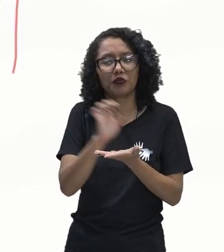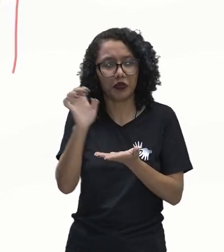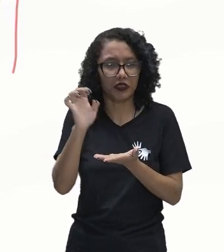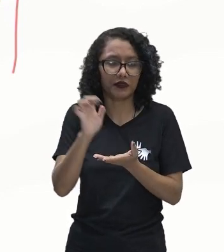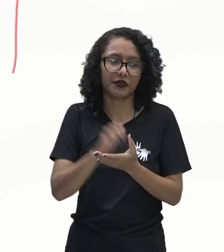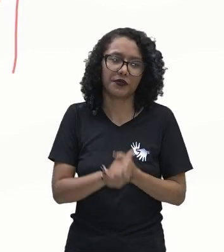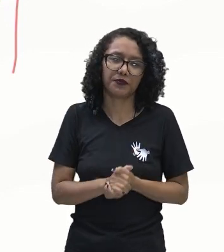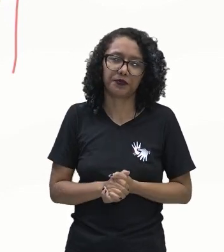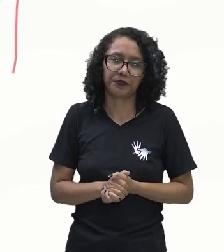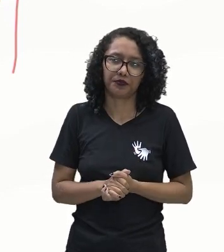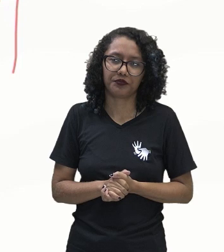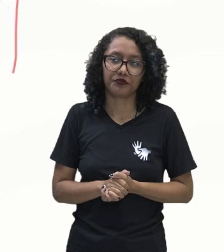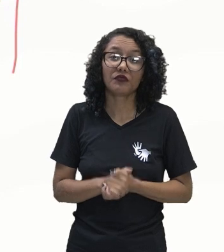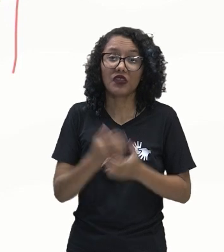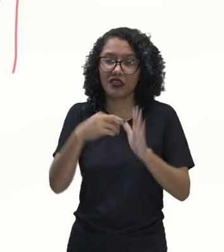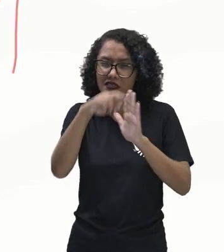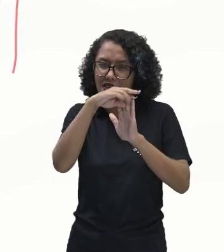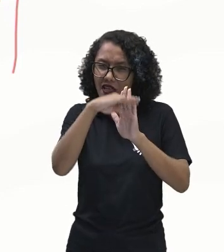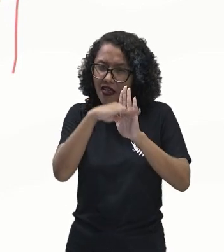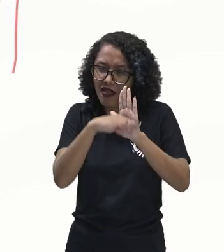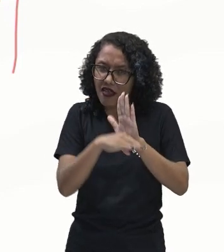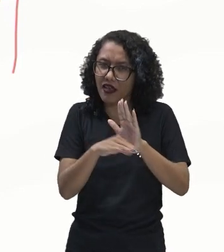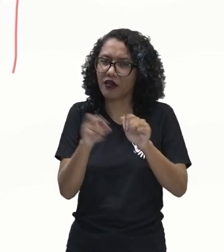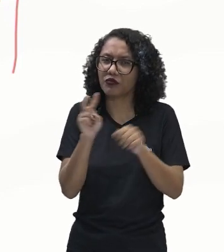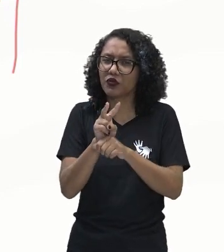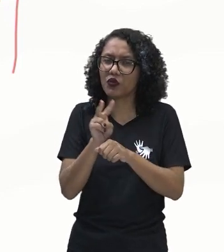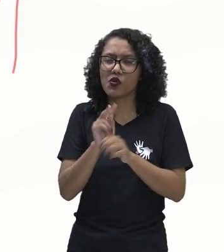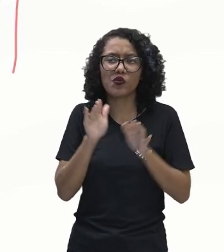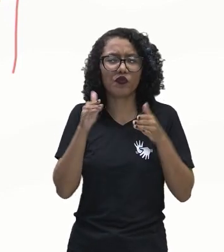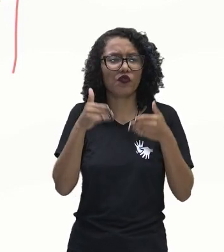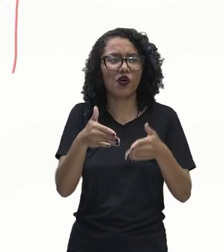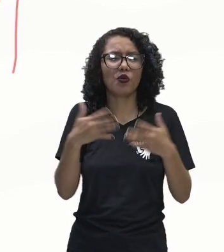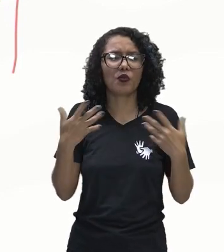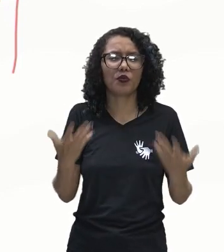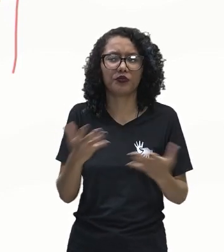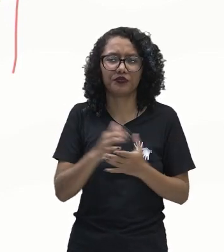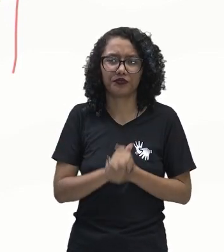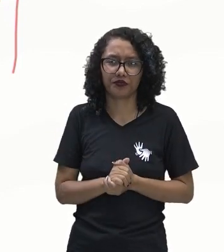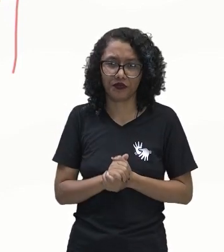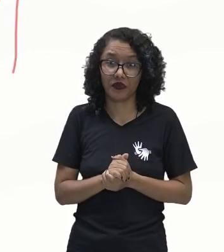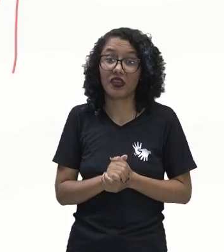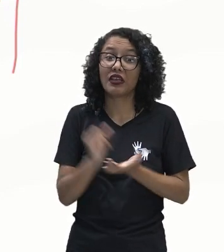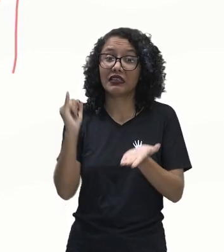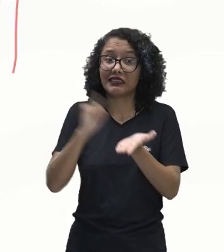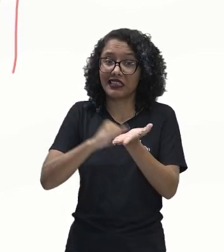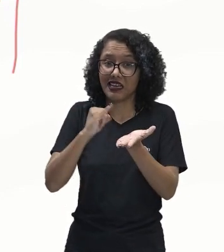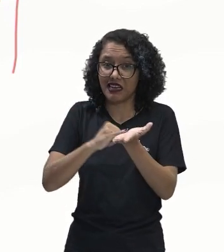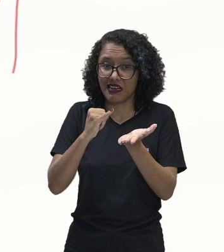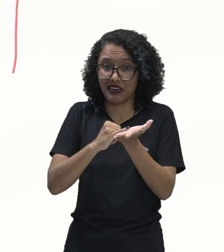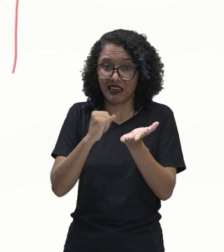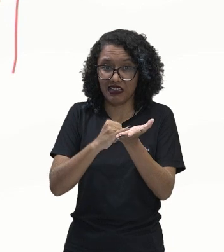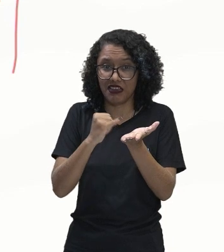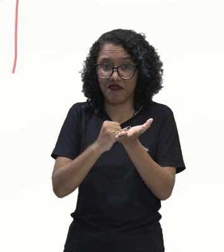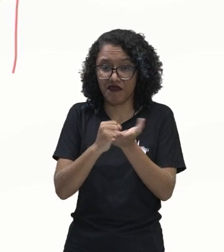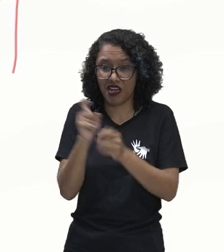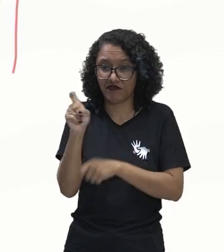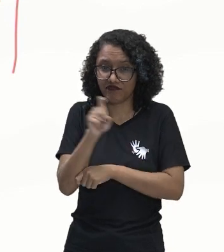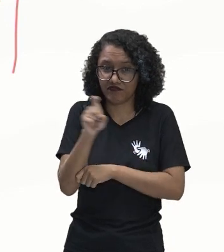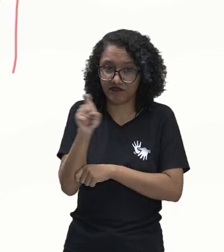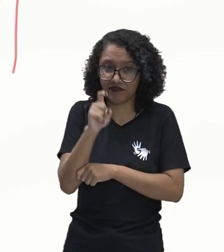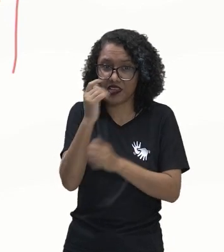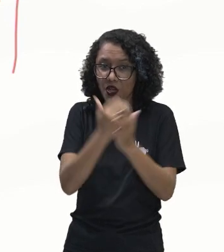essas medidas protecionistas vai visar o quê? O aumento de tarifas alfandegárias. Quando se fala de tarifas